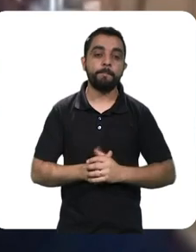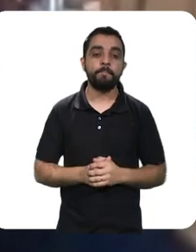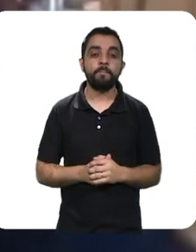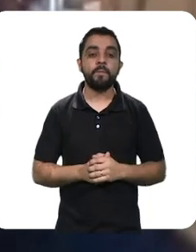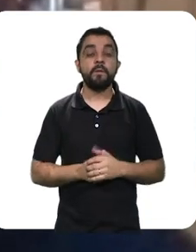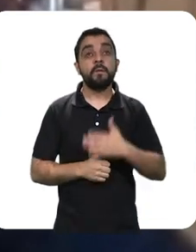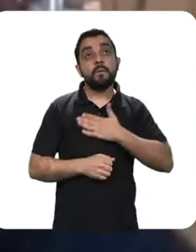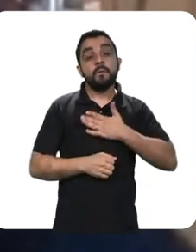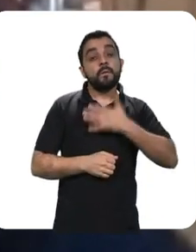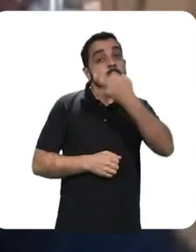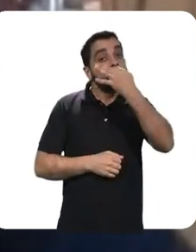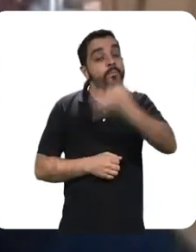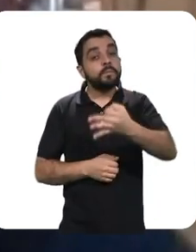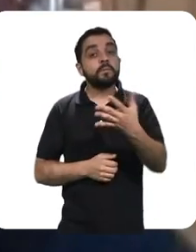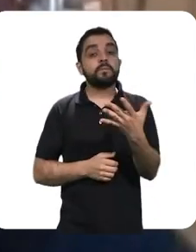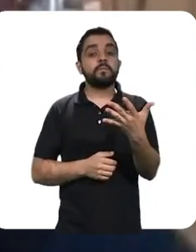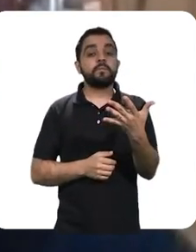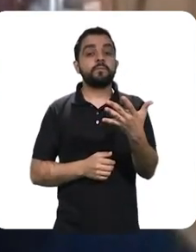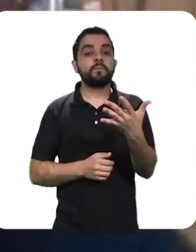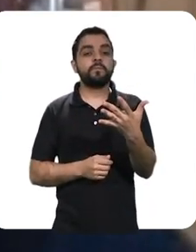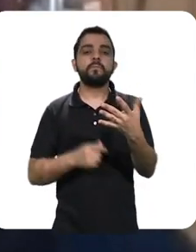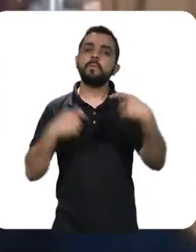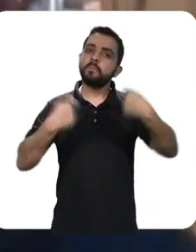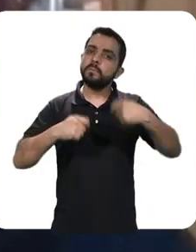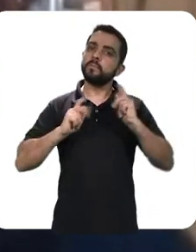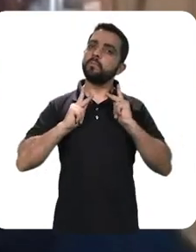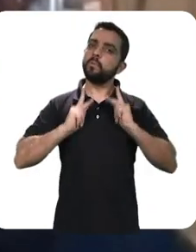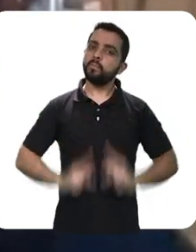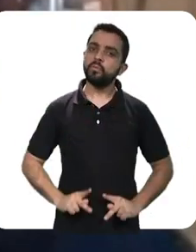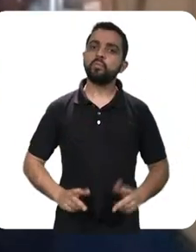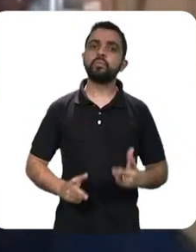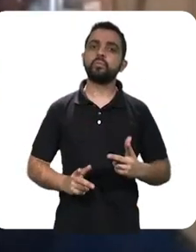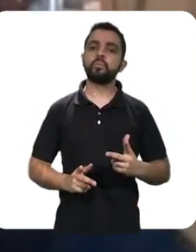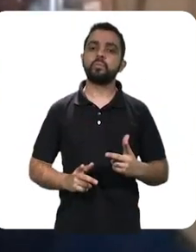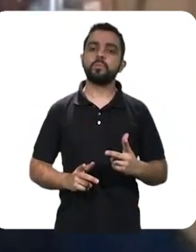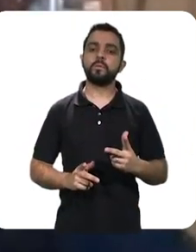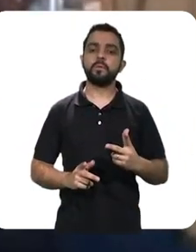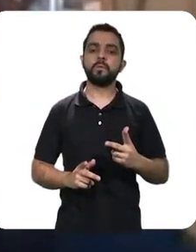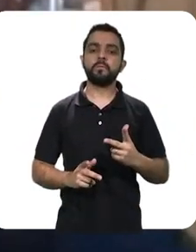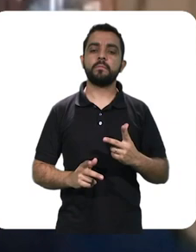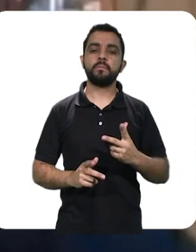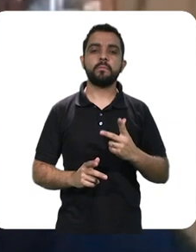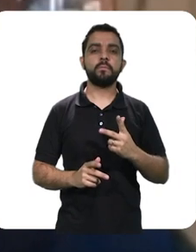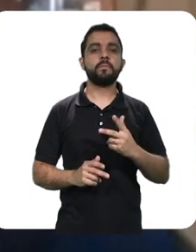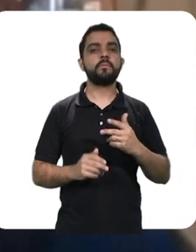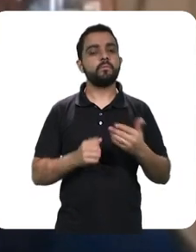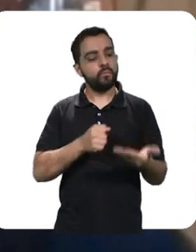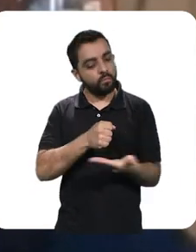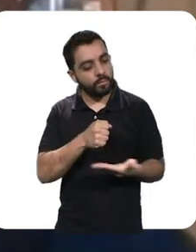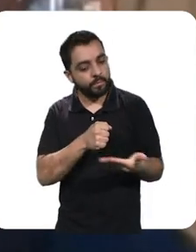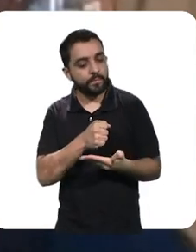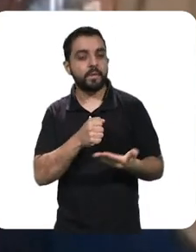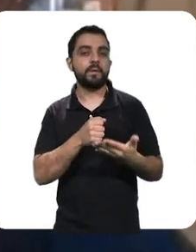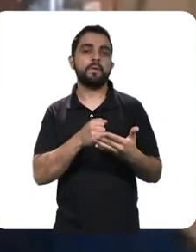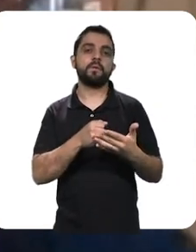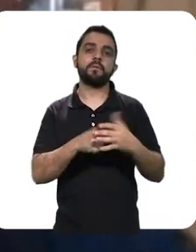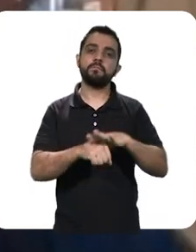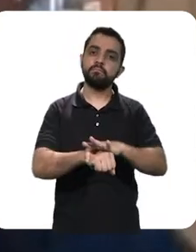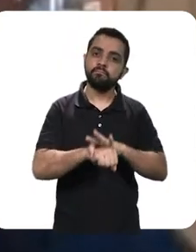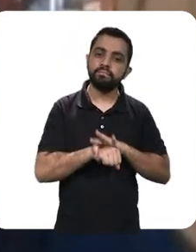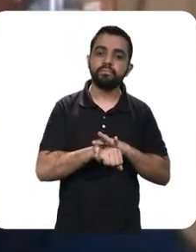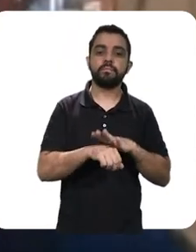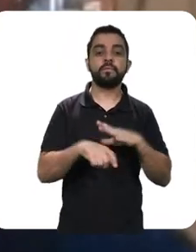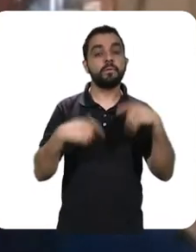né? Mas eu acredito que é importante que a gente tenha uma postura institucional, uma postura